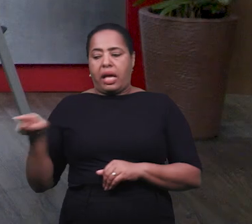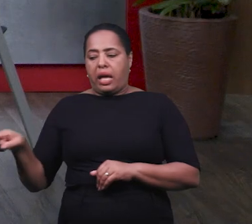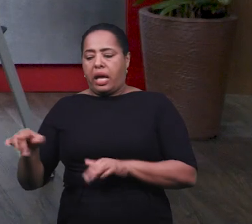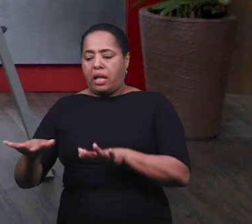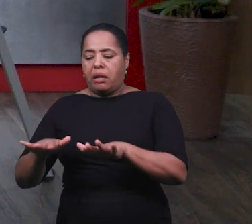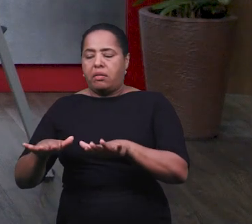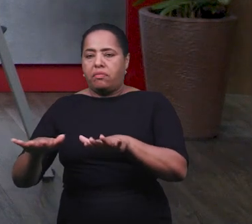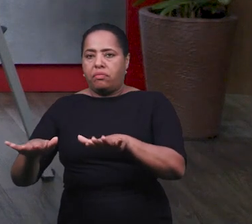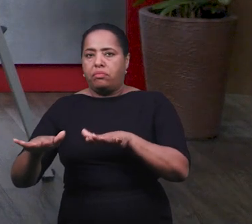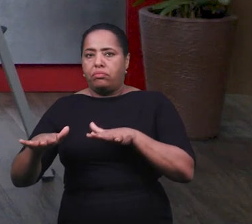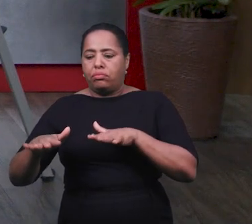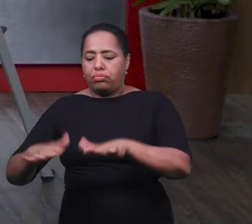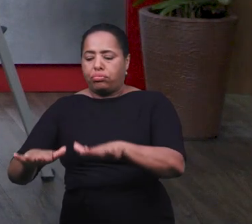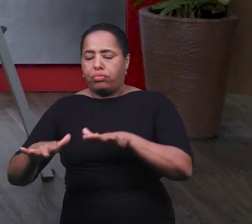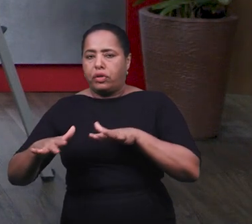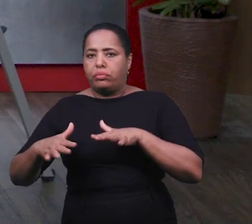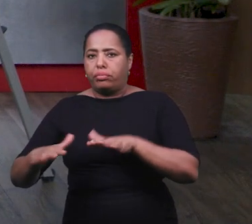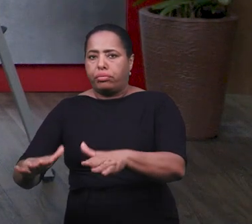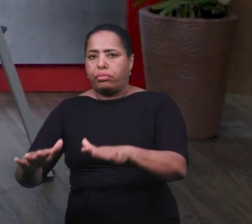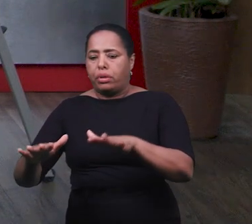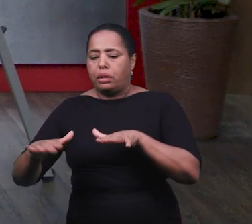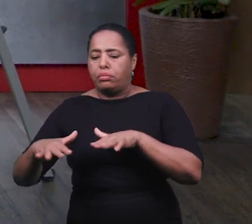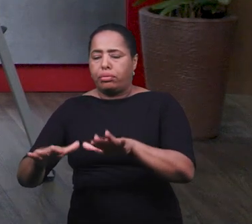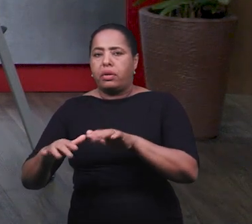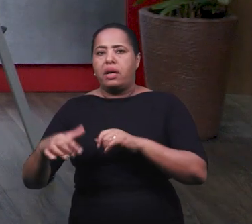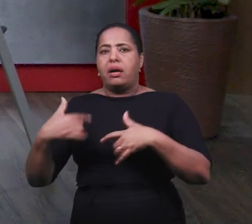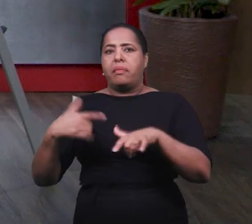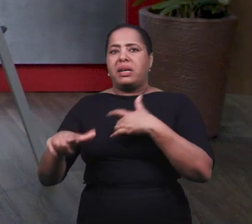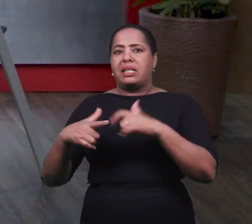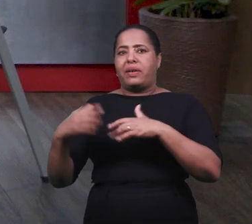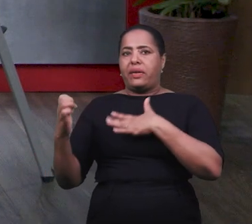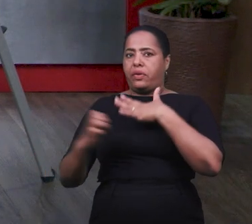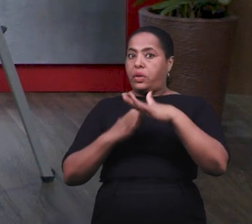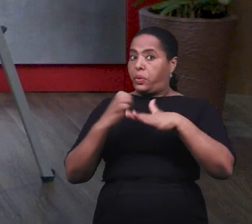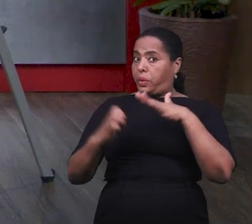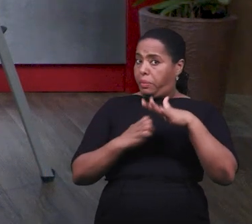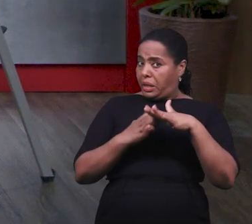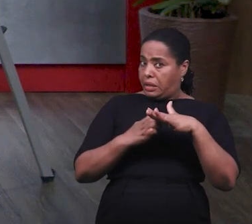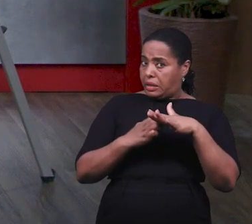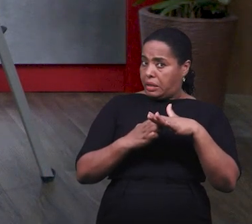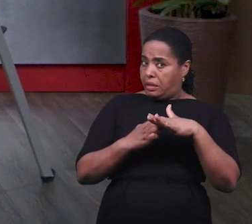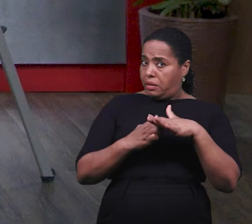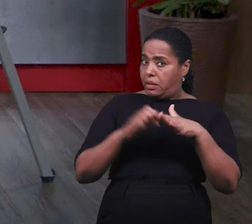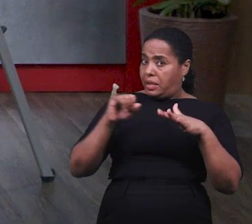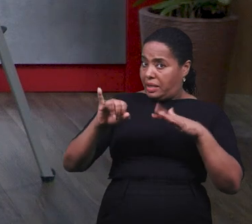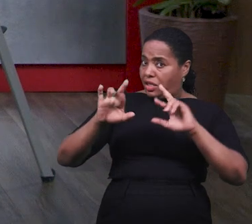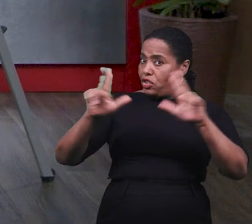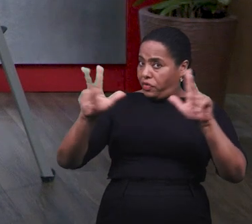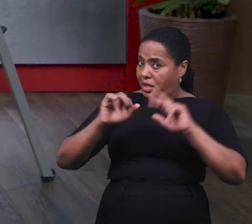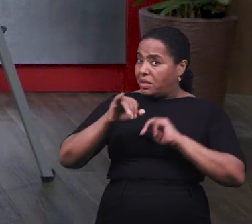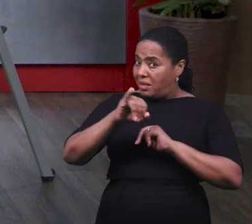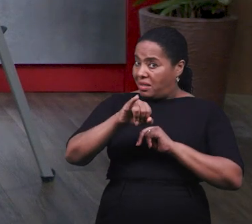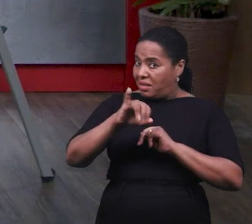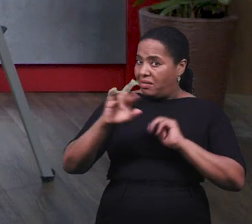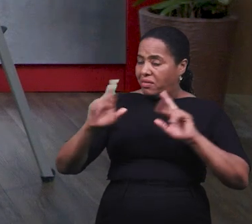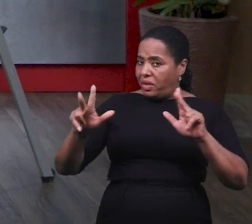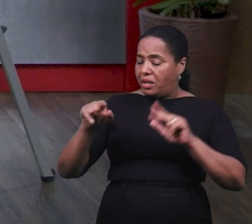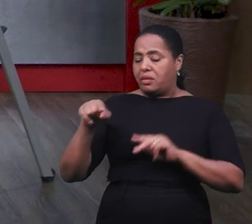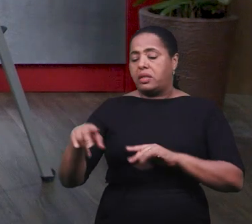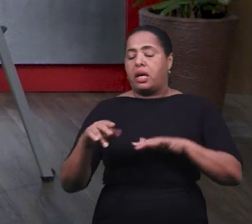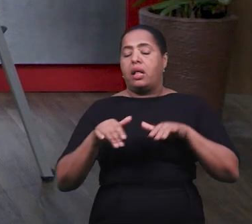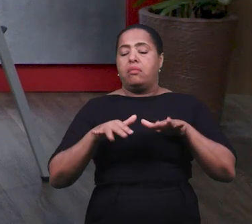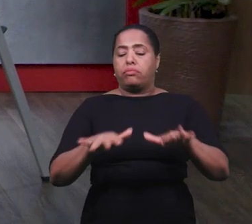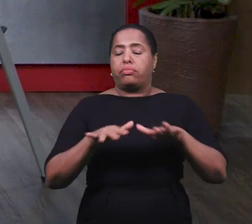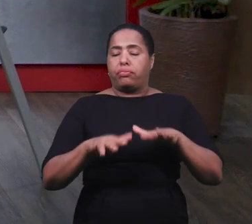que muda totalmente. Tá? Ela era costureira, mas trabalhava numa empresa como costureira, ela era empregada. E a empresa